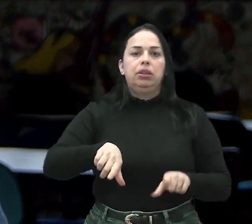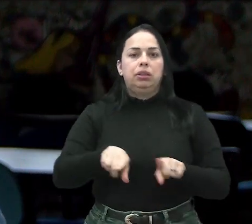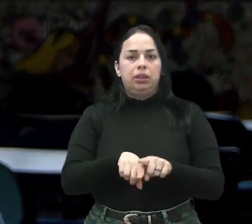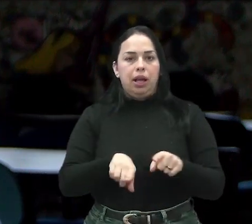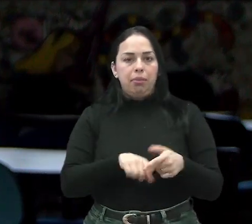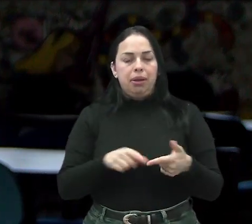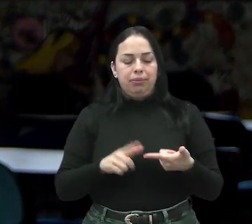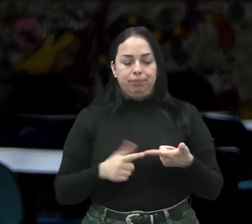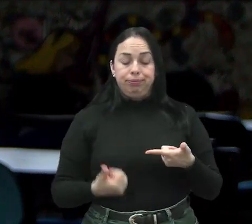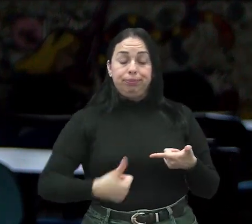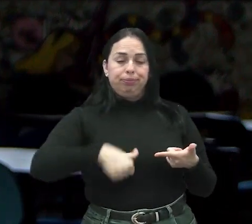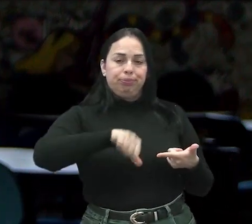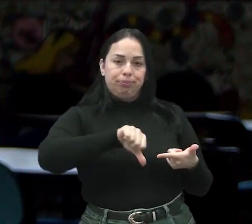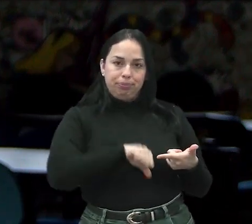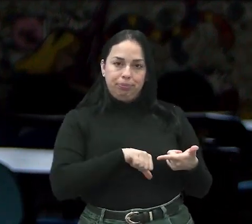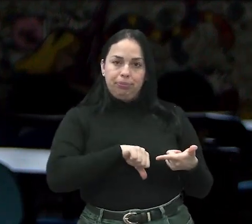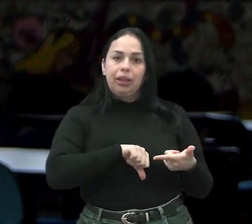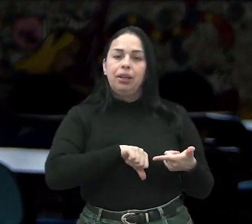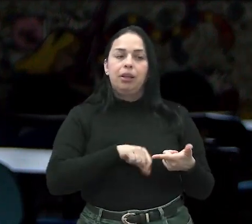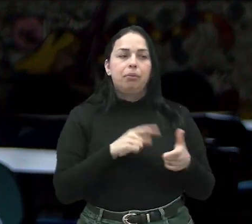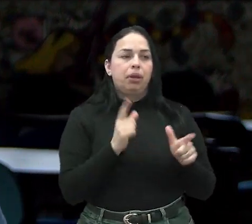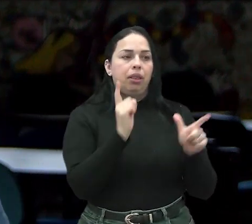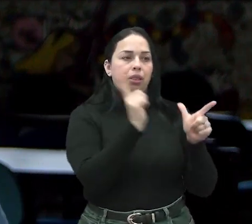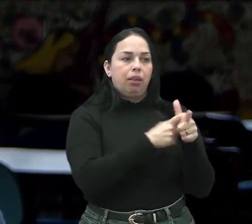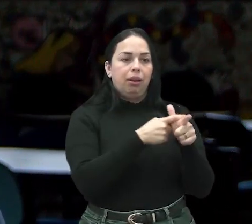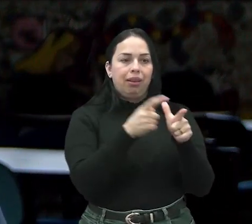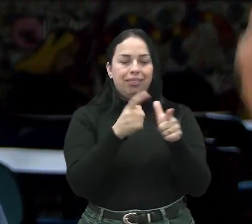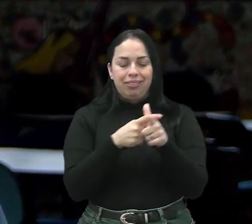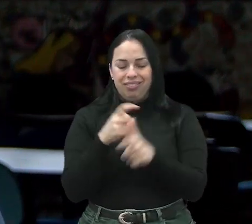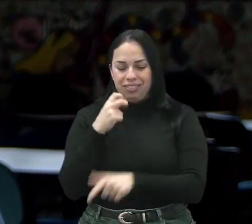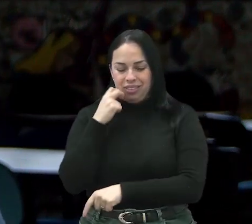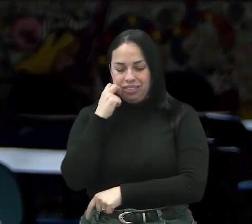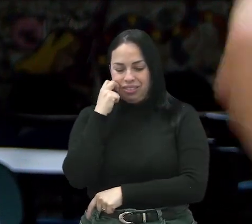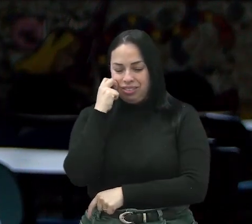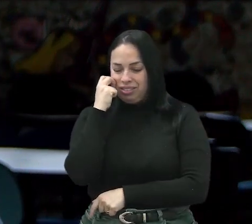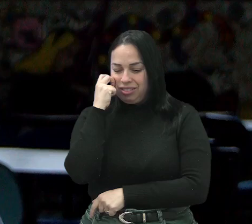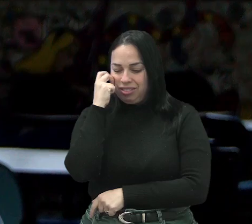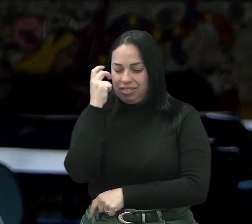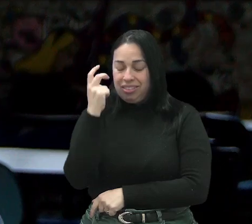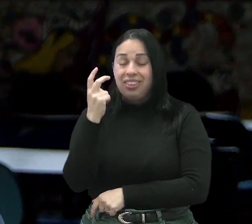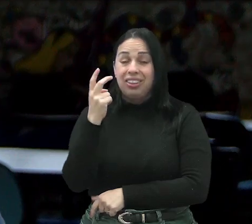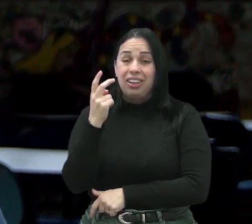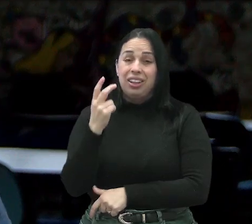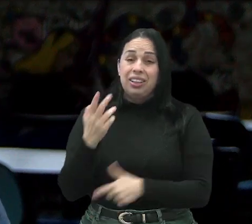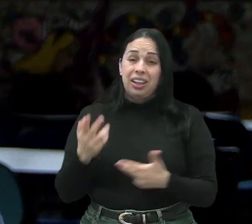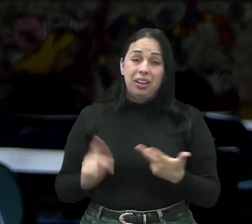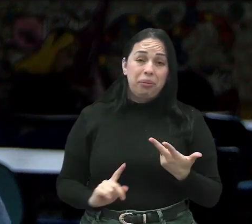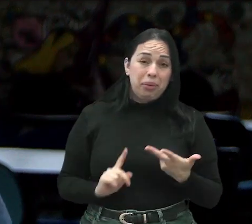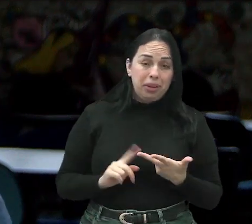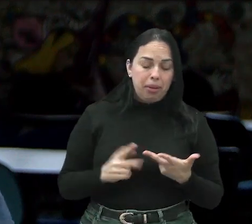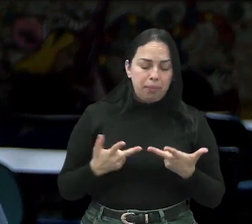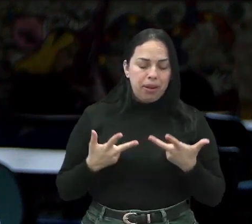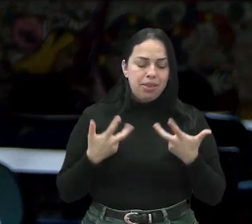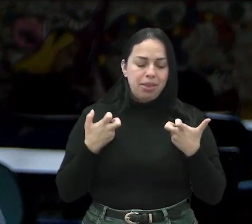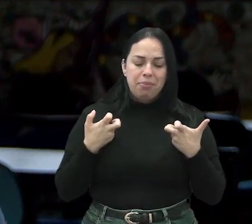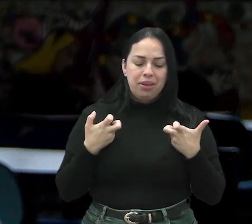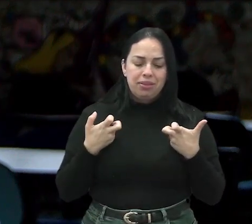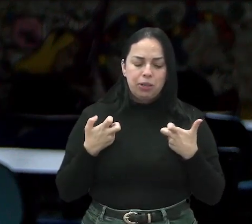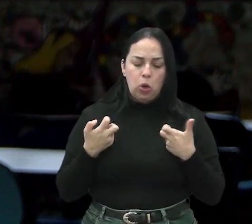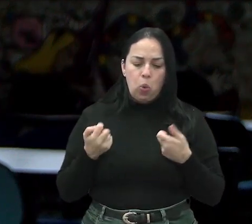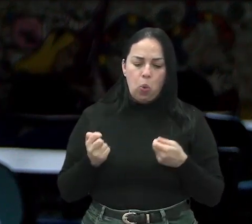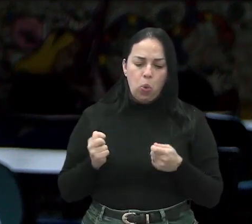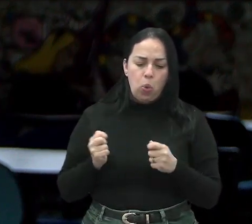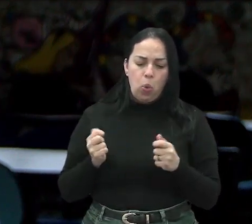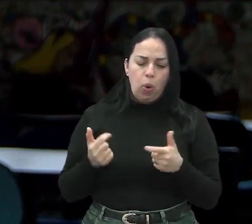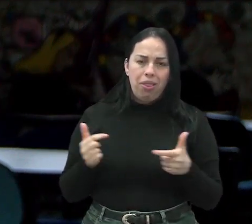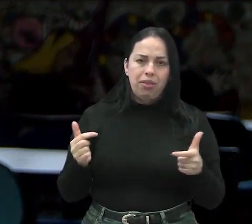muito. Existe a questão da baixa autoestima, que quando você começa a dever, você começa a ter vergonha, sabe? Quando você percebe